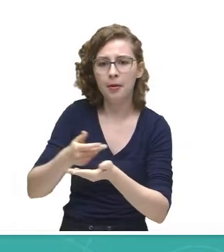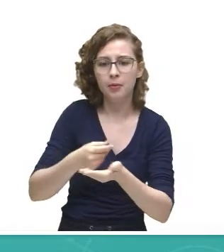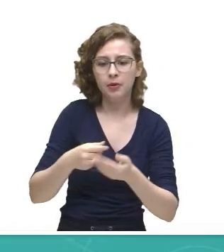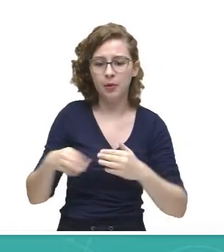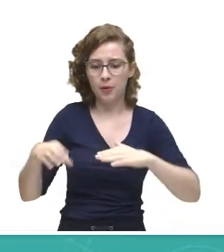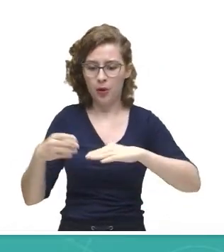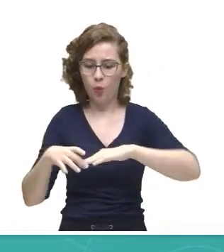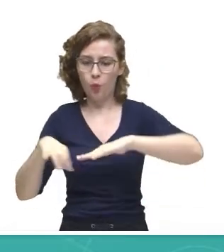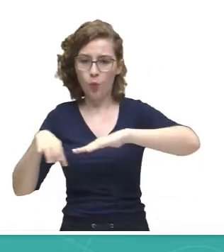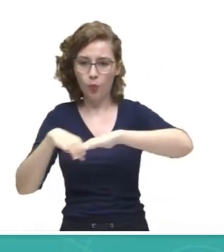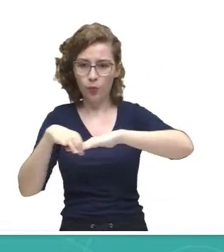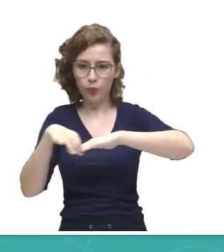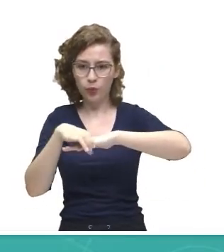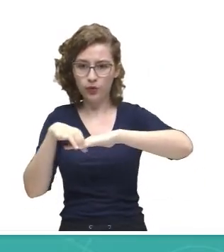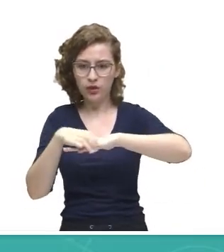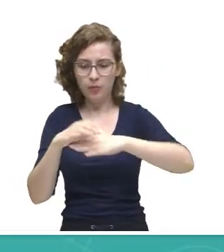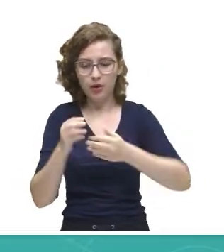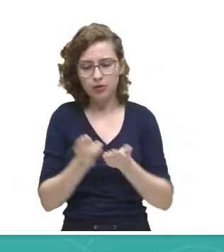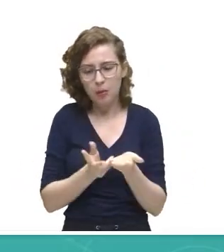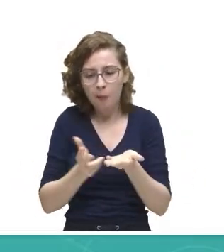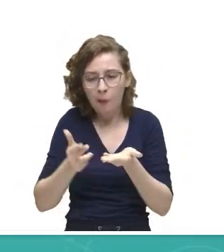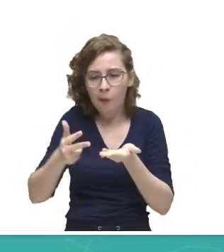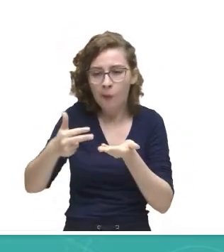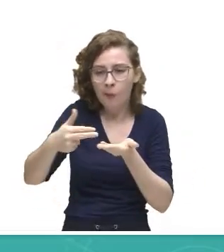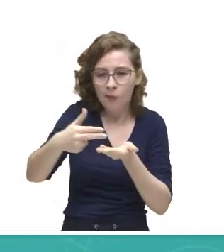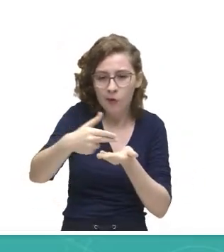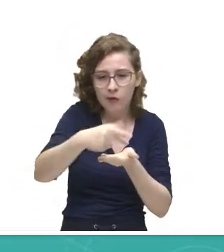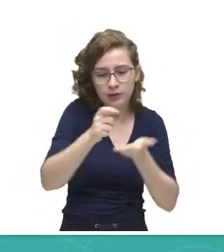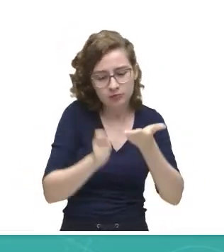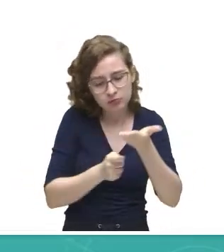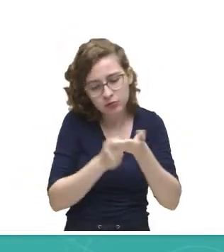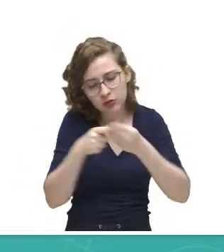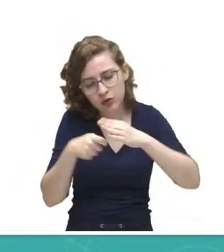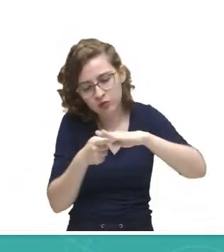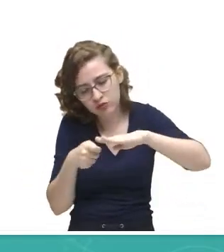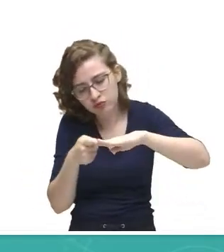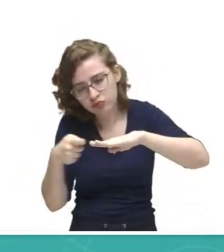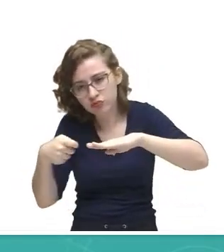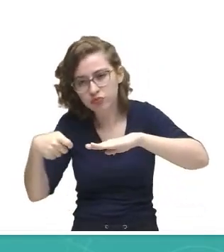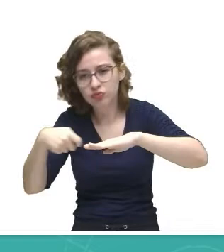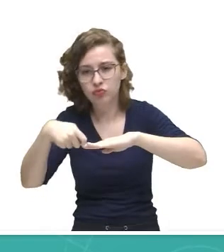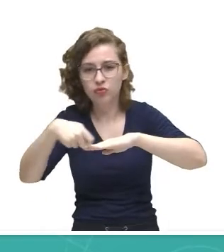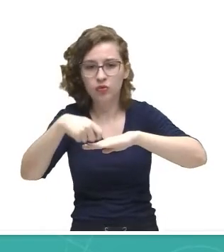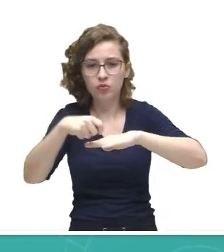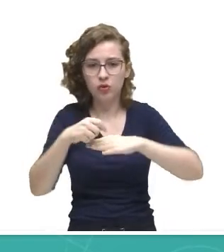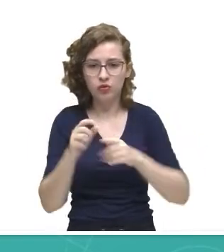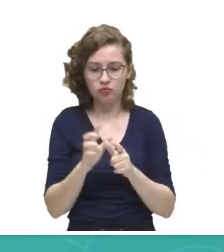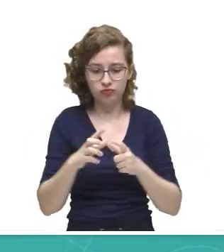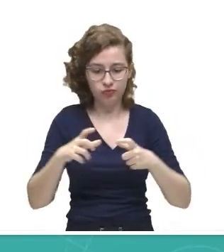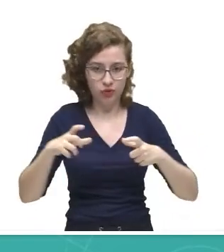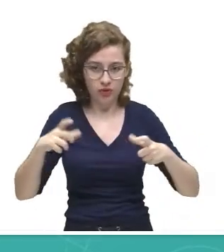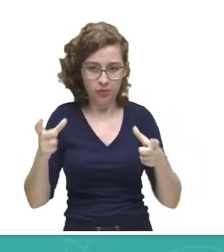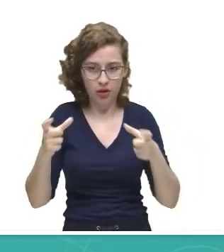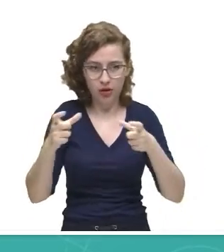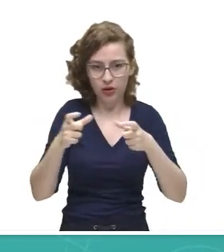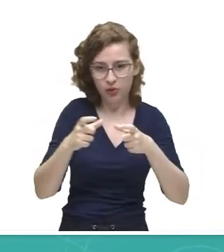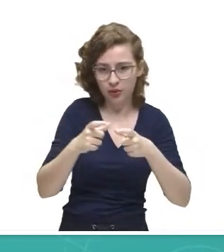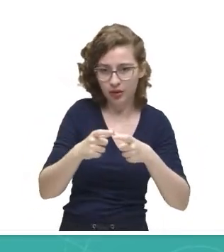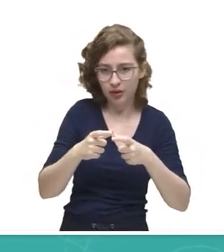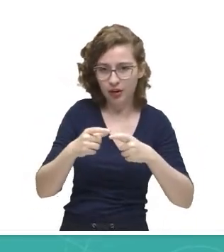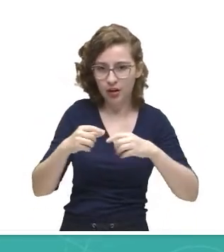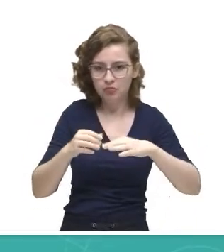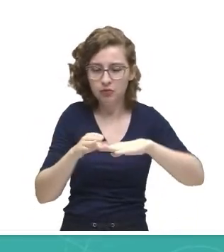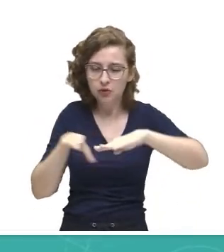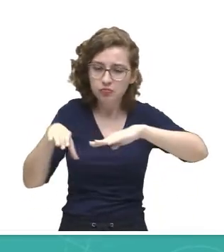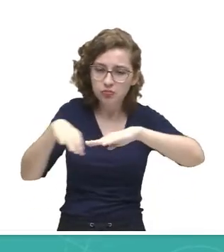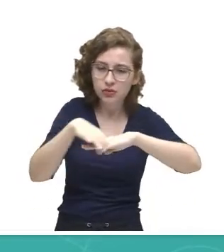sapato. Ele cortava o couro, costurava, né, de acordo com o tamanho do pé do seu cliente. Então ele